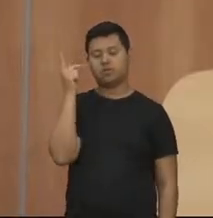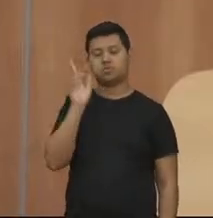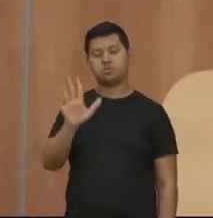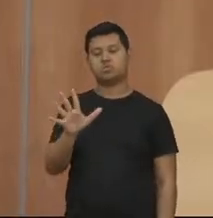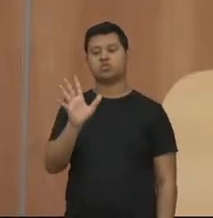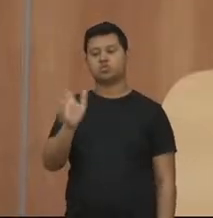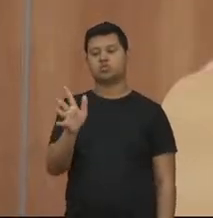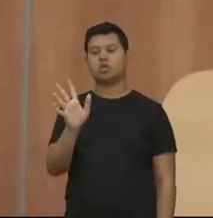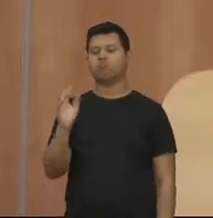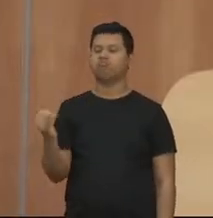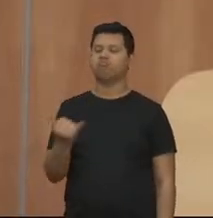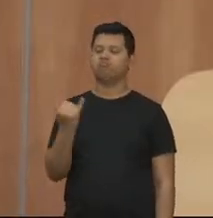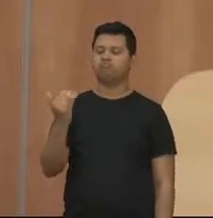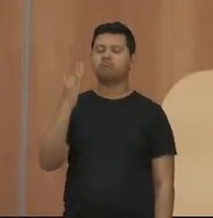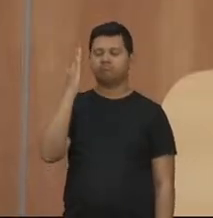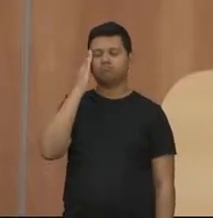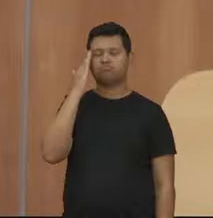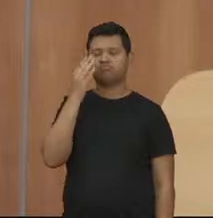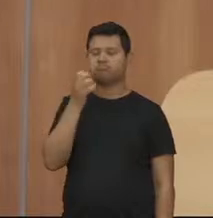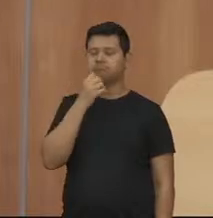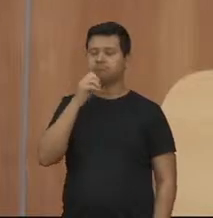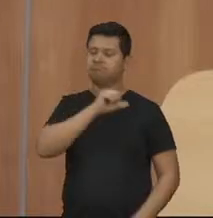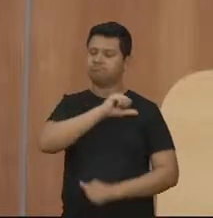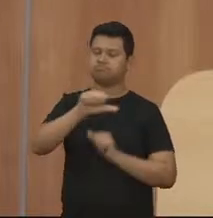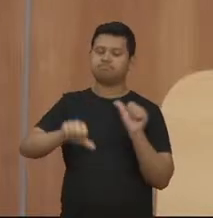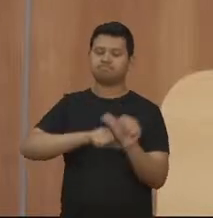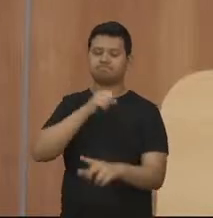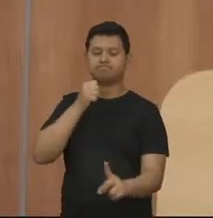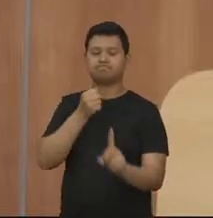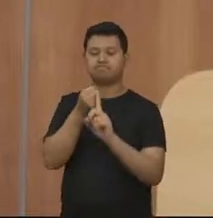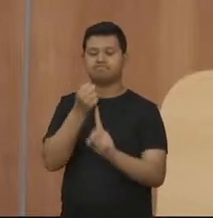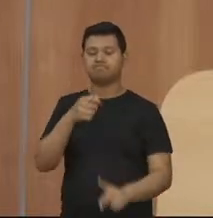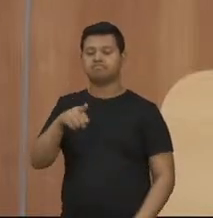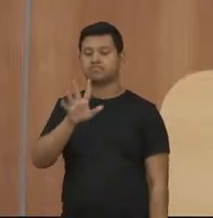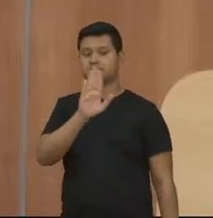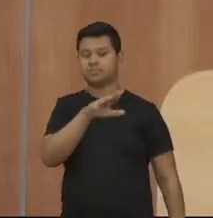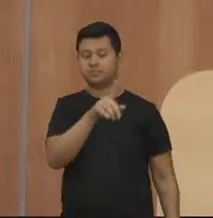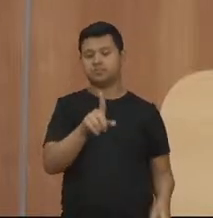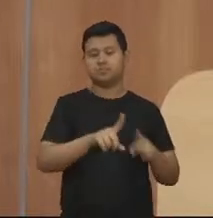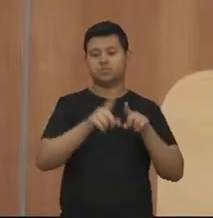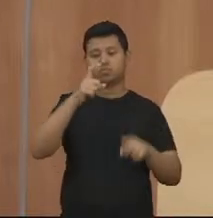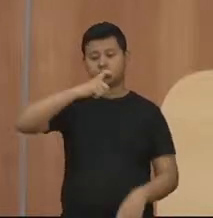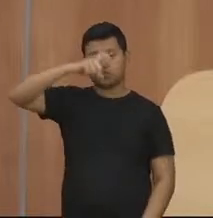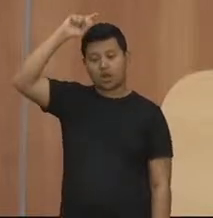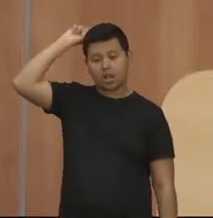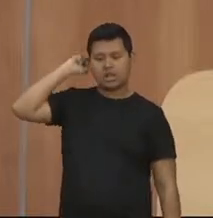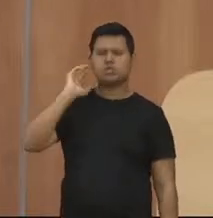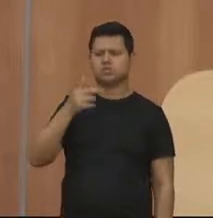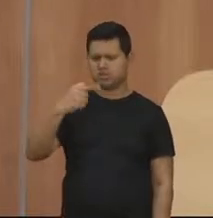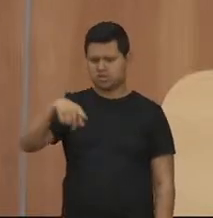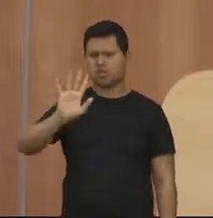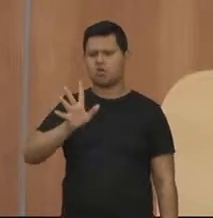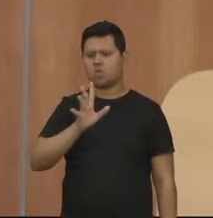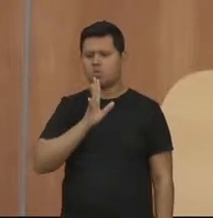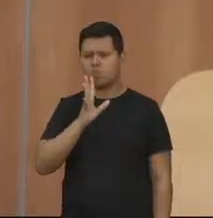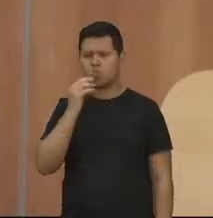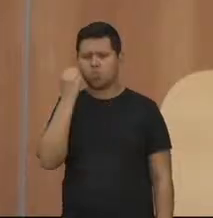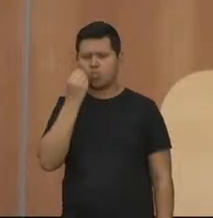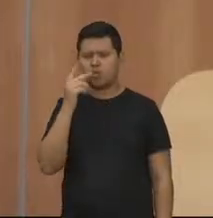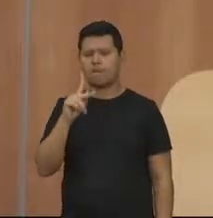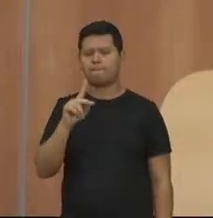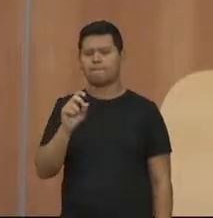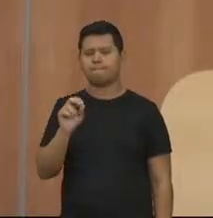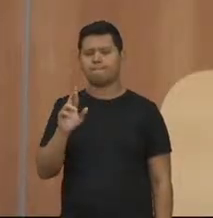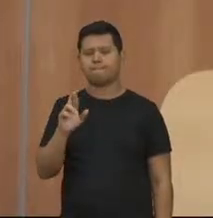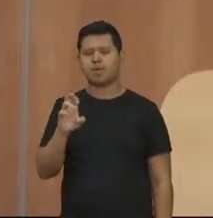programa sabem o quanto que é importante, o quanto que ele é transformador. Como falei para o Juex aqui, né? Quem passa pelo ProERD também, você vê que as pessoas mudam.